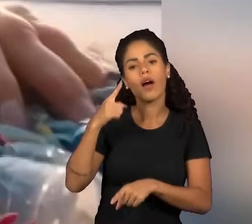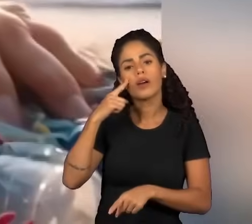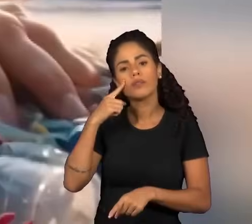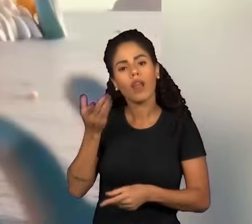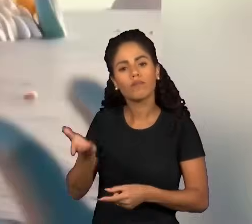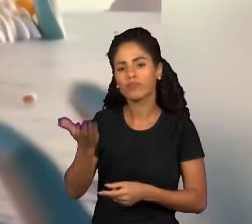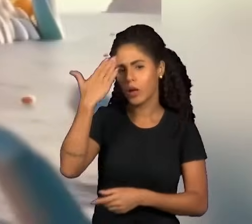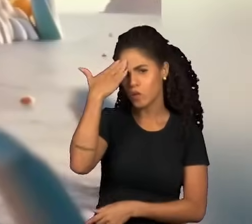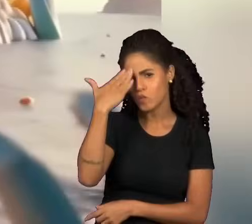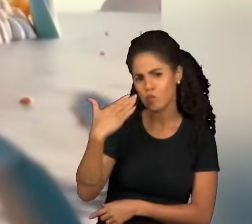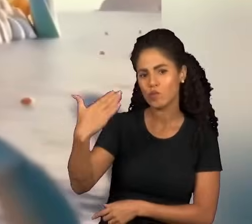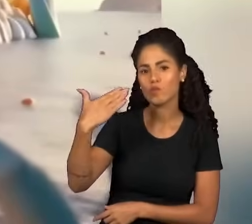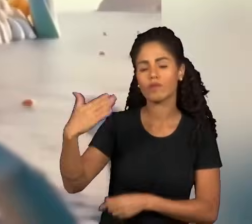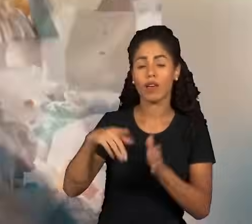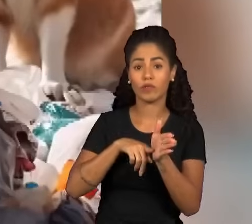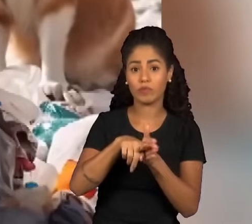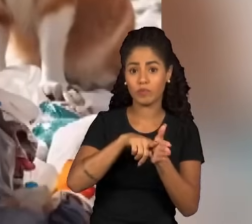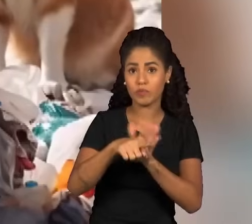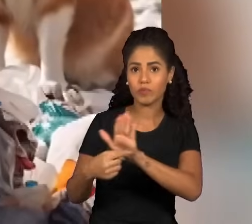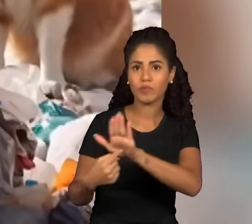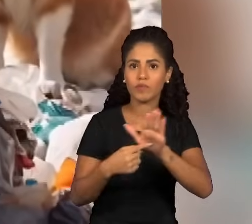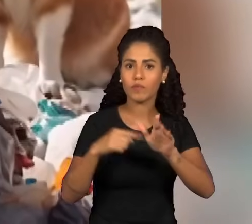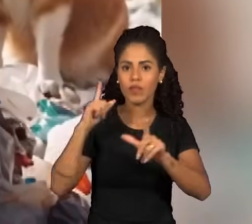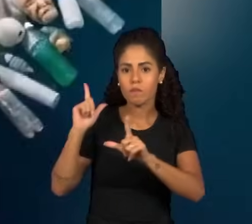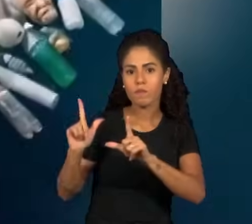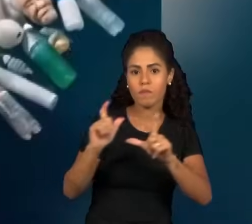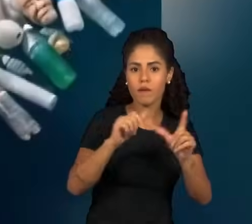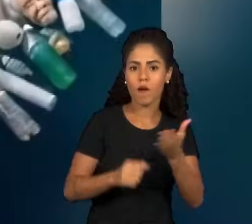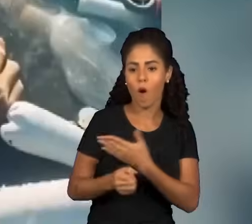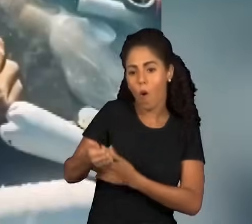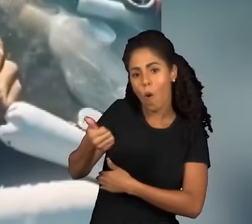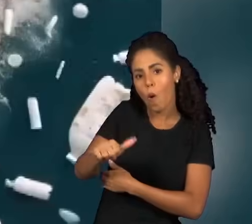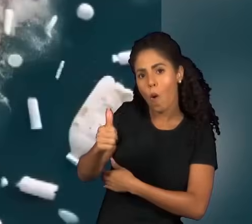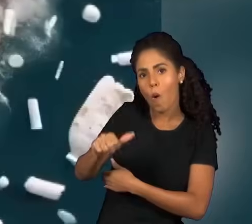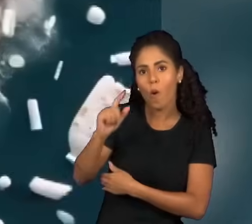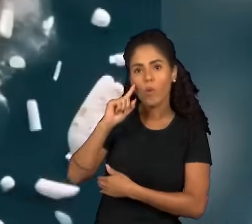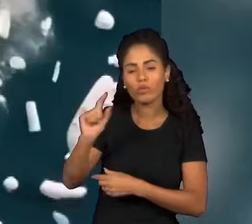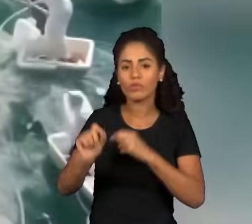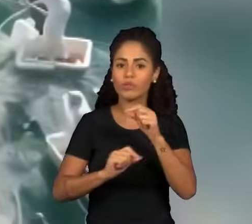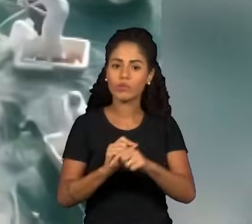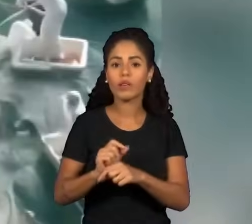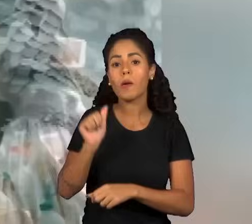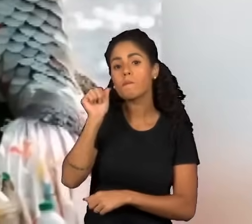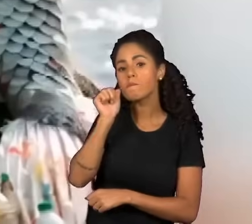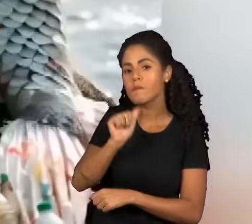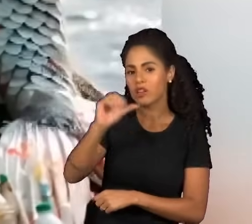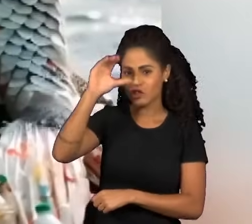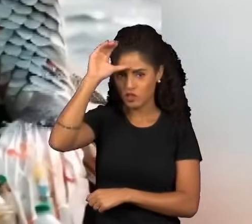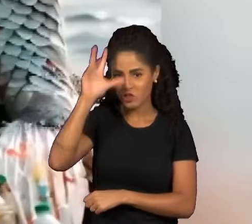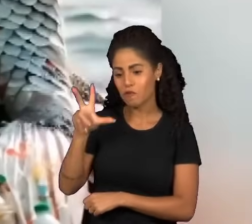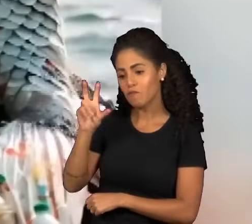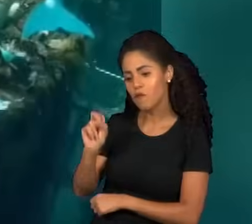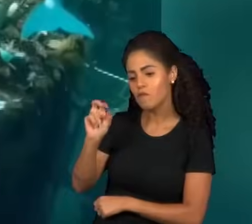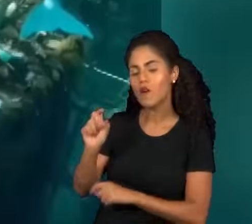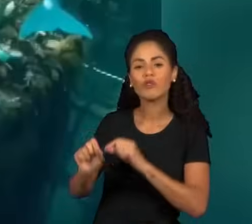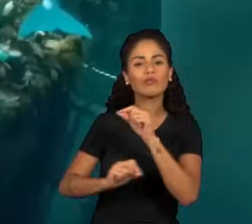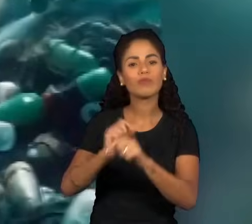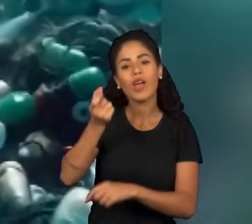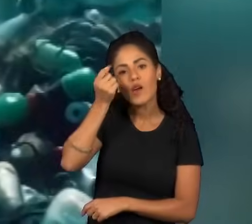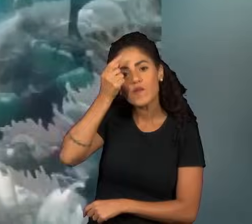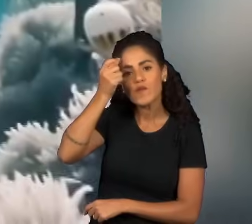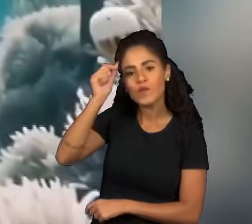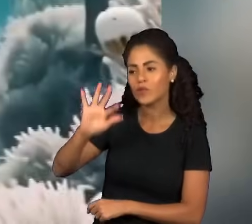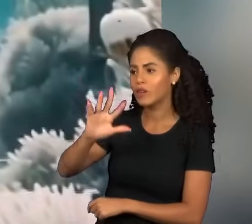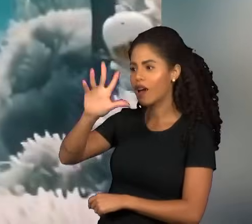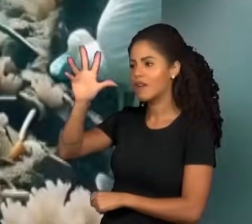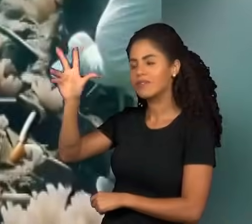sucesso na internet. Ela buscou inspiração nas 11 tias, na mãe e na avó para falar da cultura asiática. E